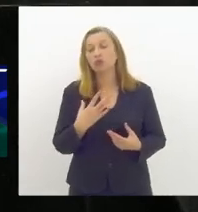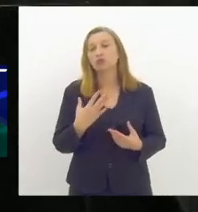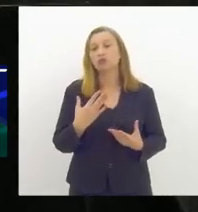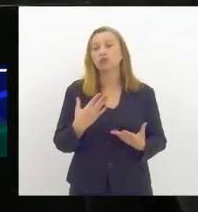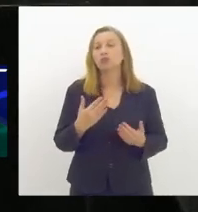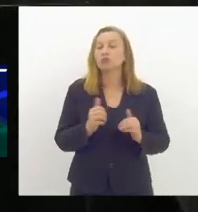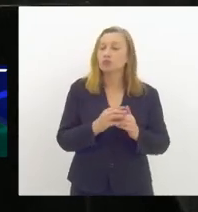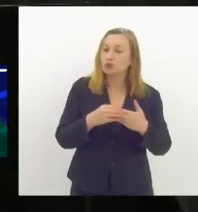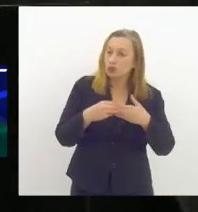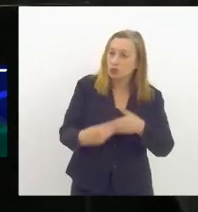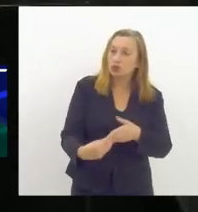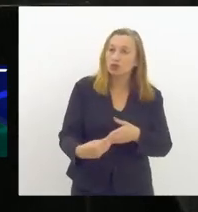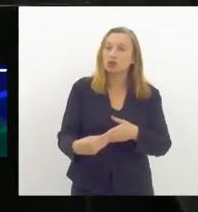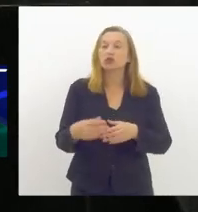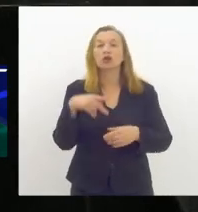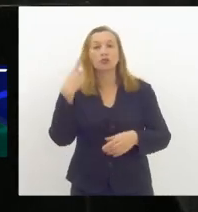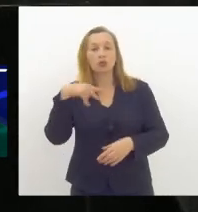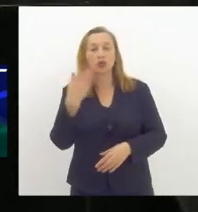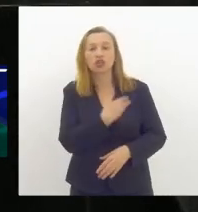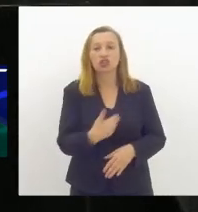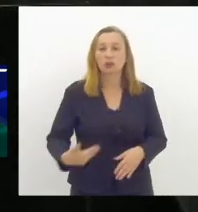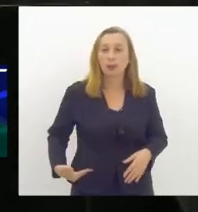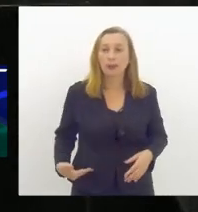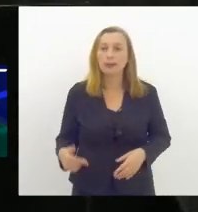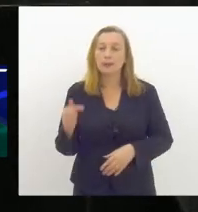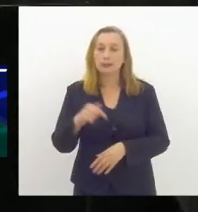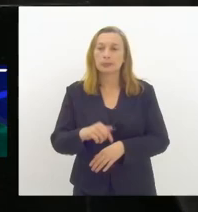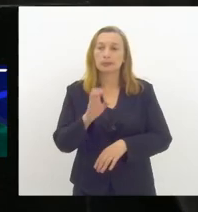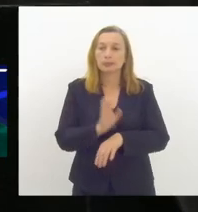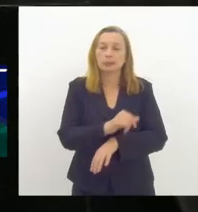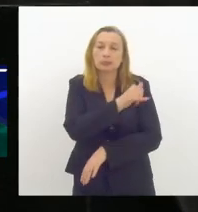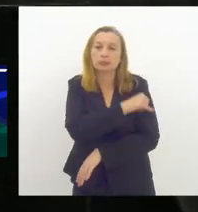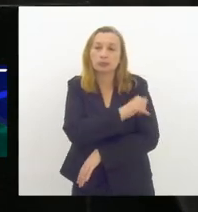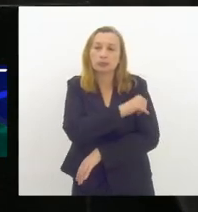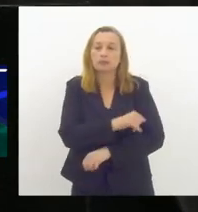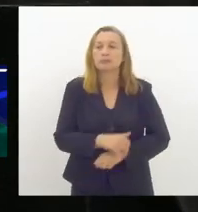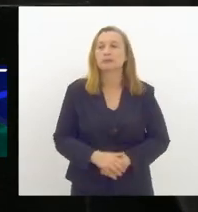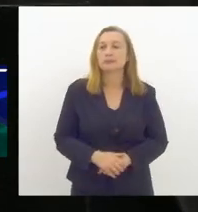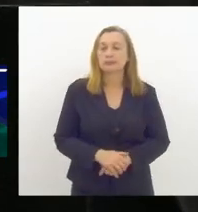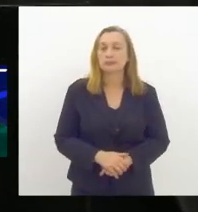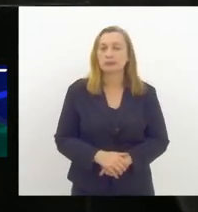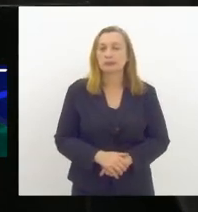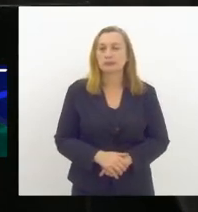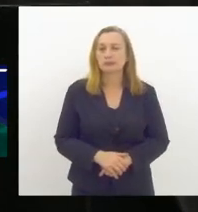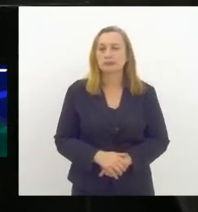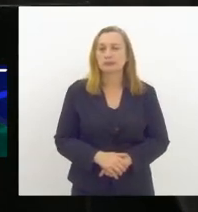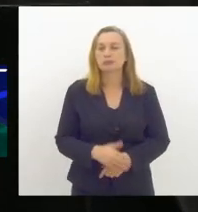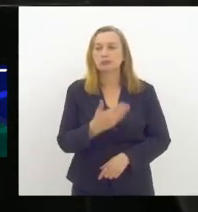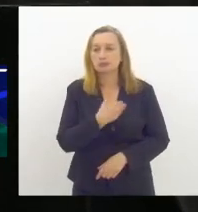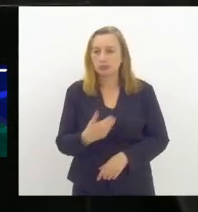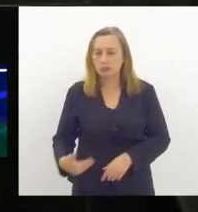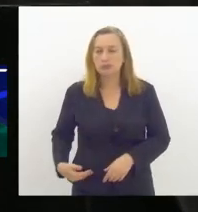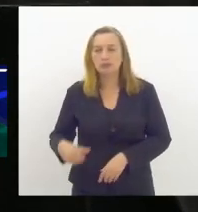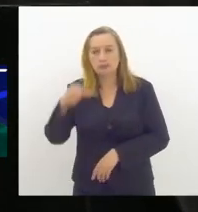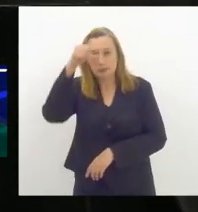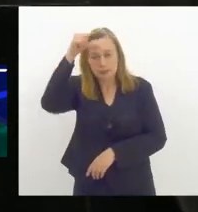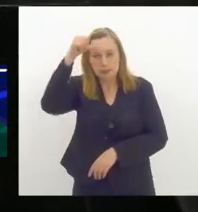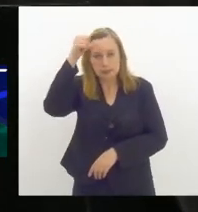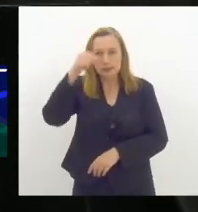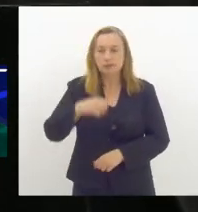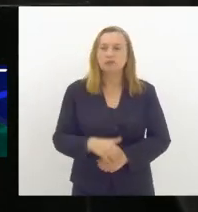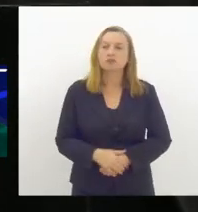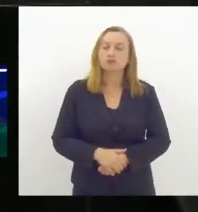a condução da política pública aqui no estado do Rio de Janeiro e Governador Cláudio